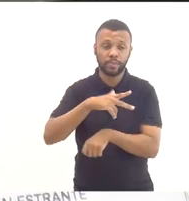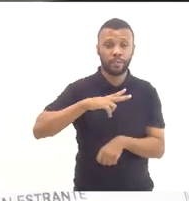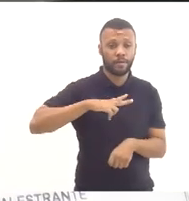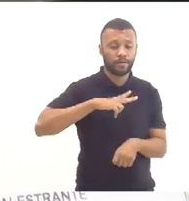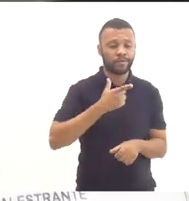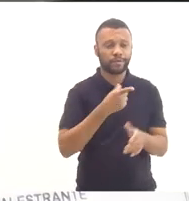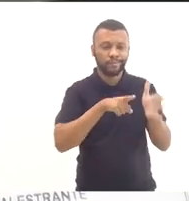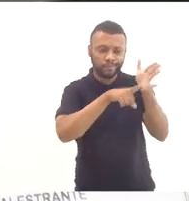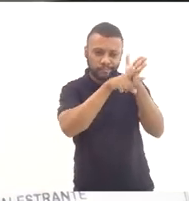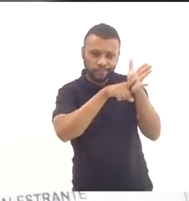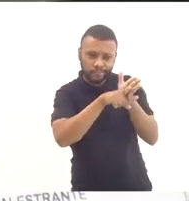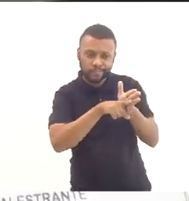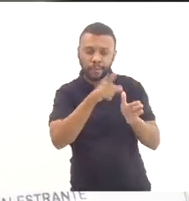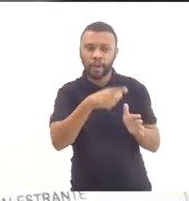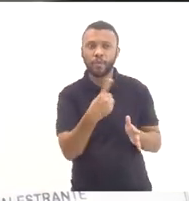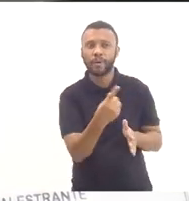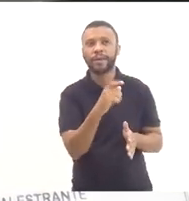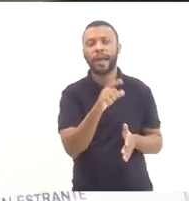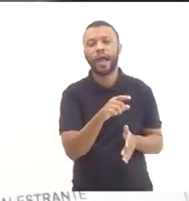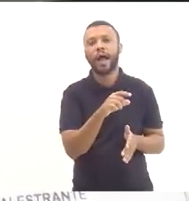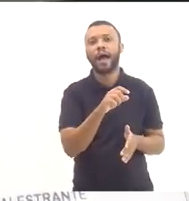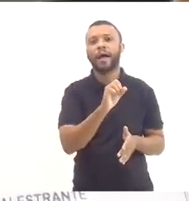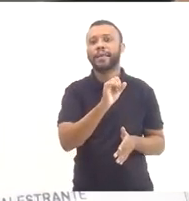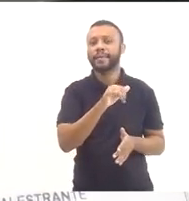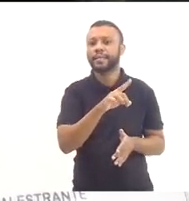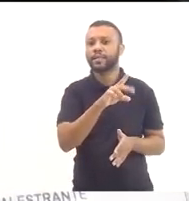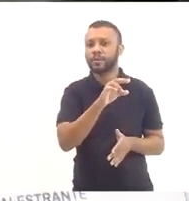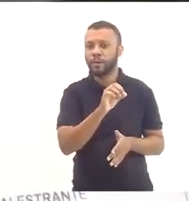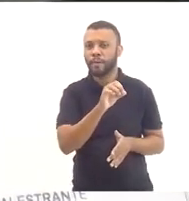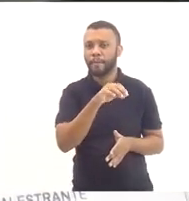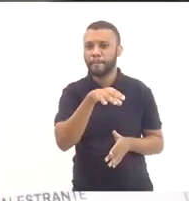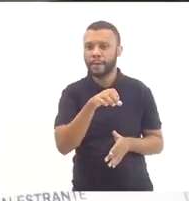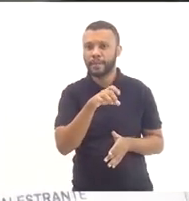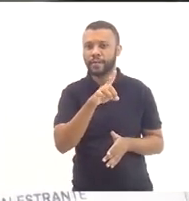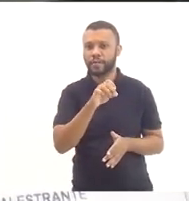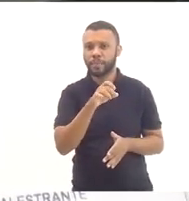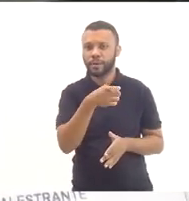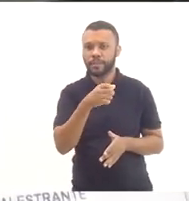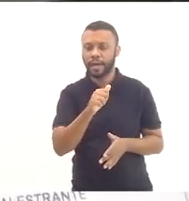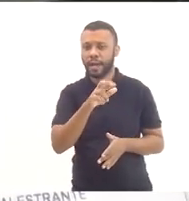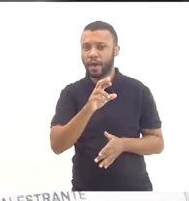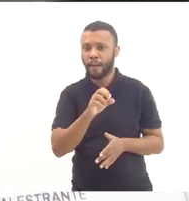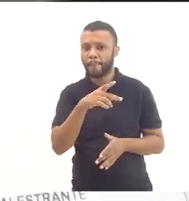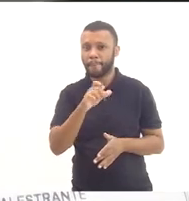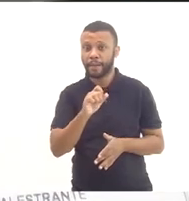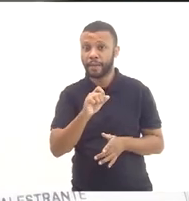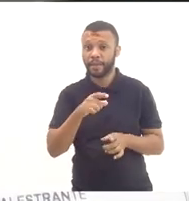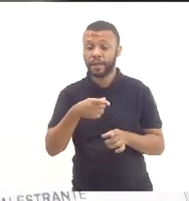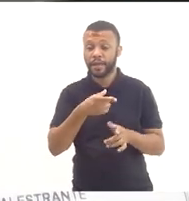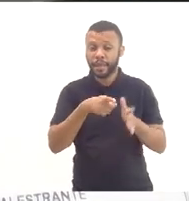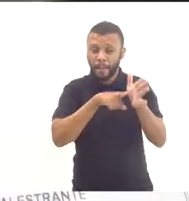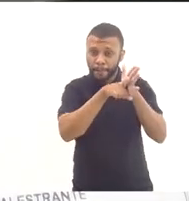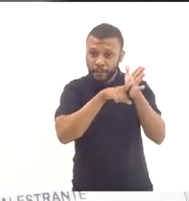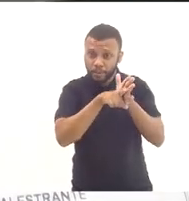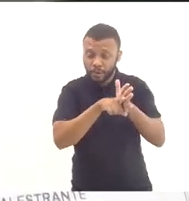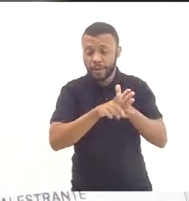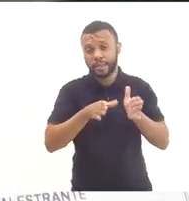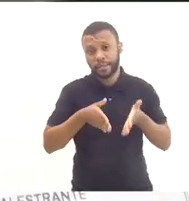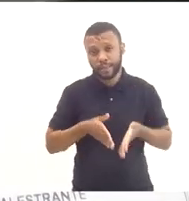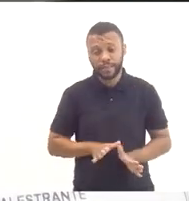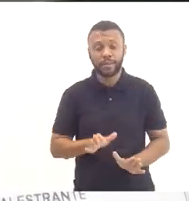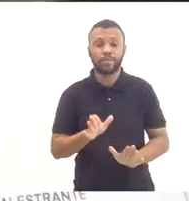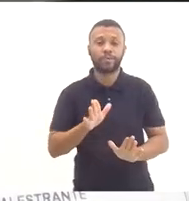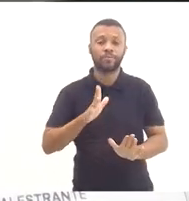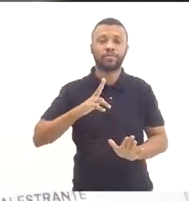rastrear mais uma que se não me engano é a síndrome do xarope de bordo esse meu filho até pesquisou porque ele nasceu na rede privada mas não era doença que ele